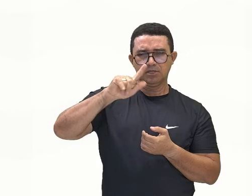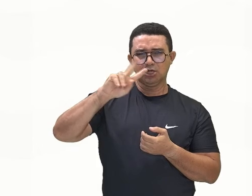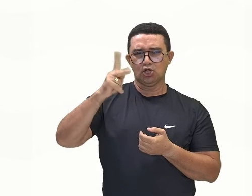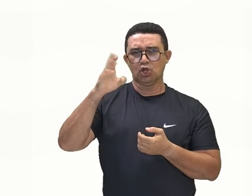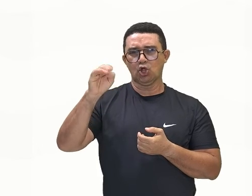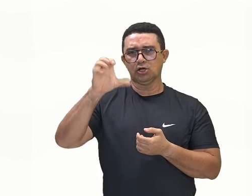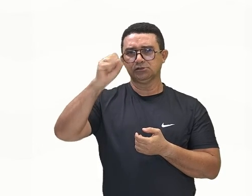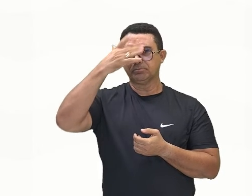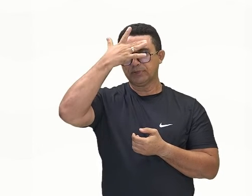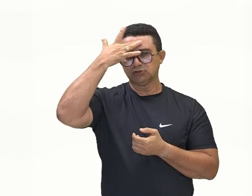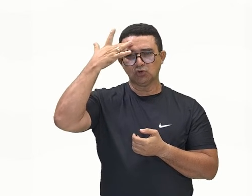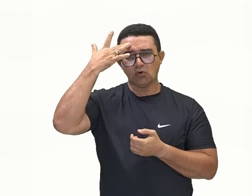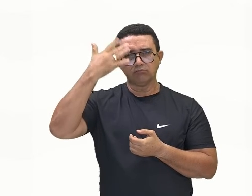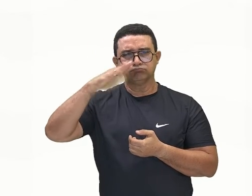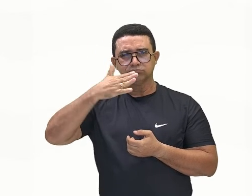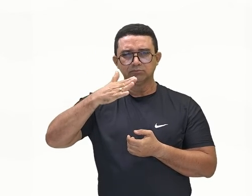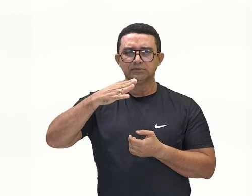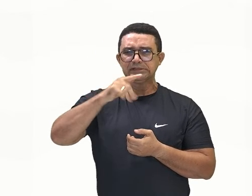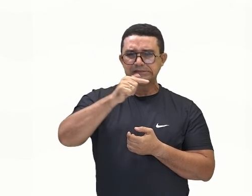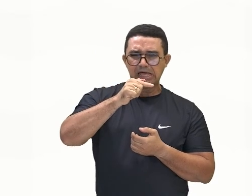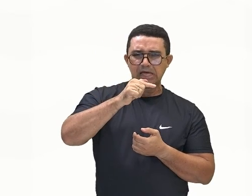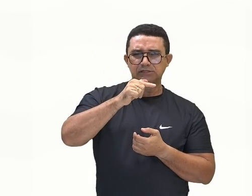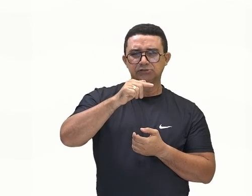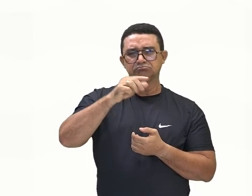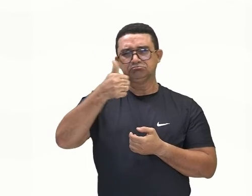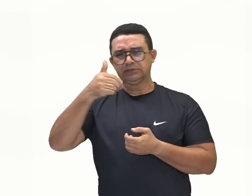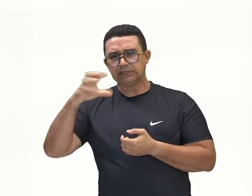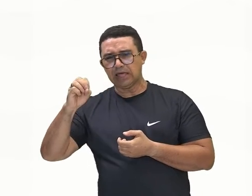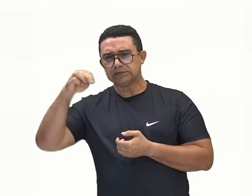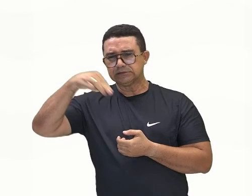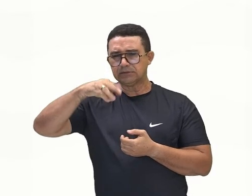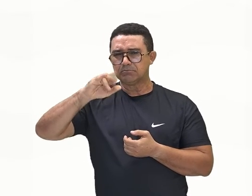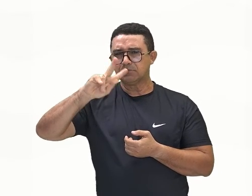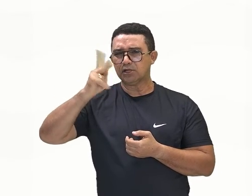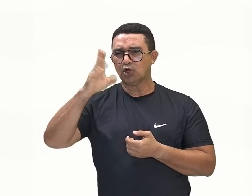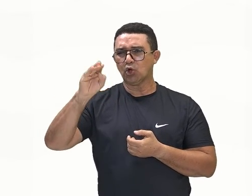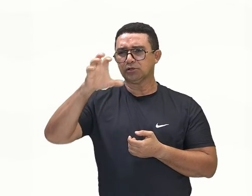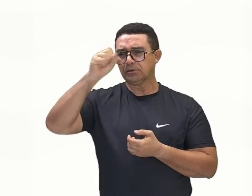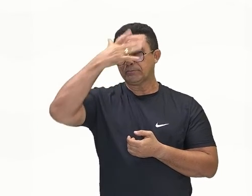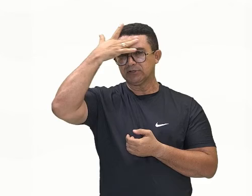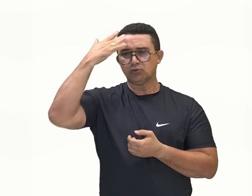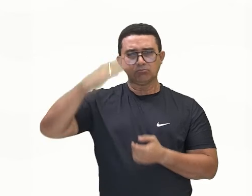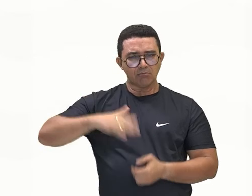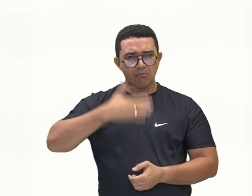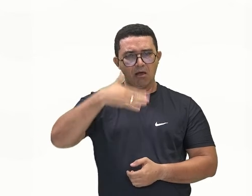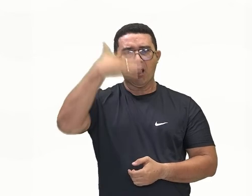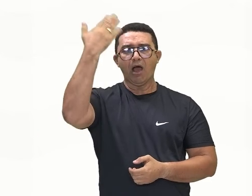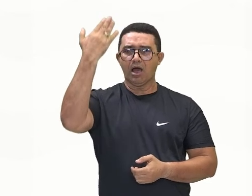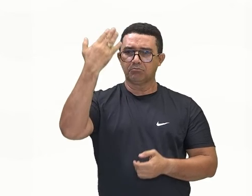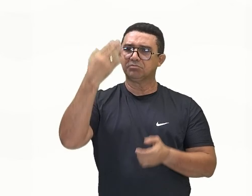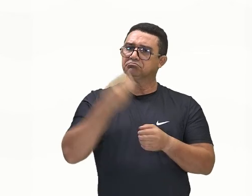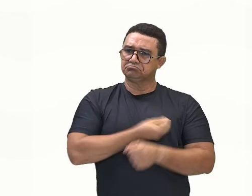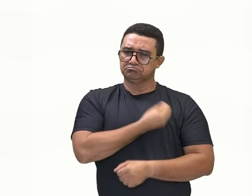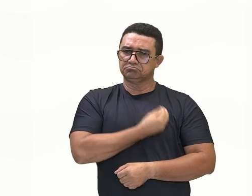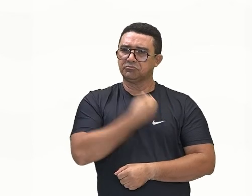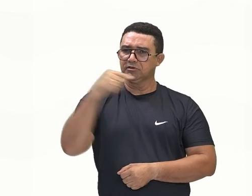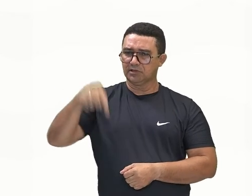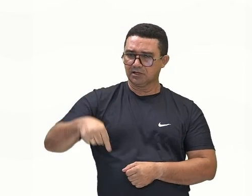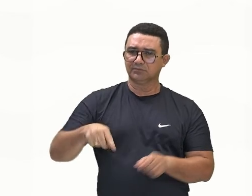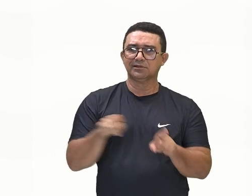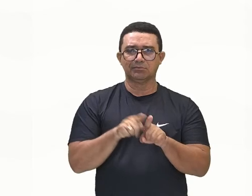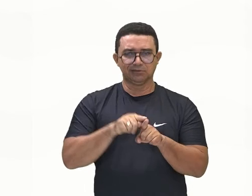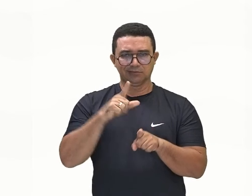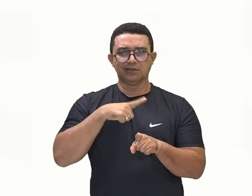nativos e descendentes árabes vivendo no nosso país. Então os árabes também vão fazer com que haja uma